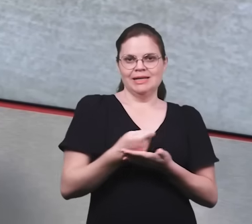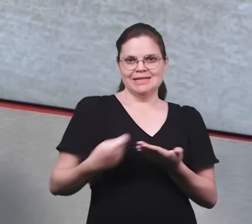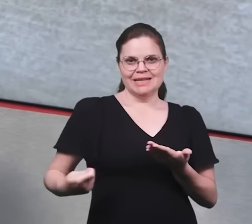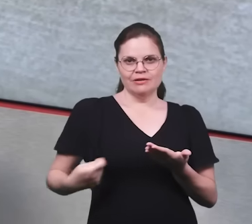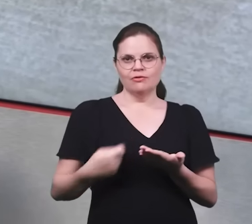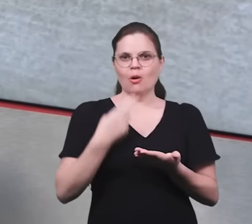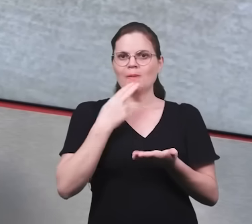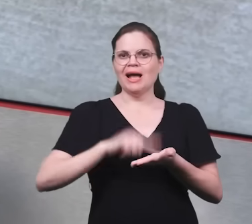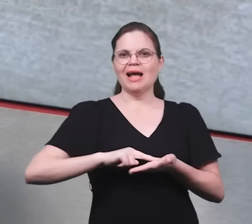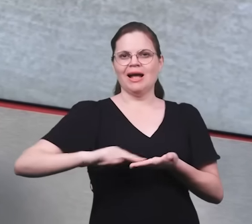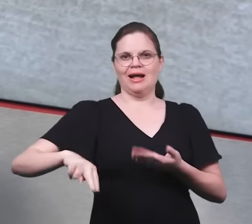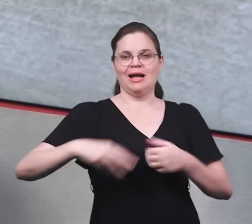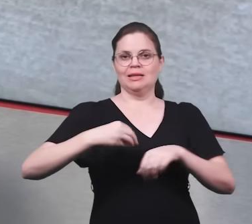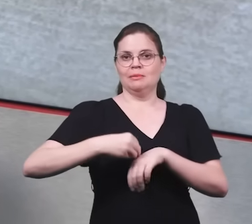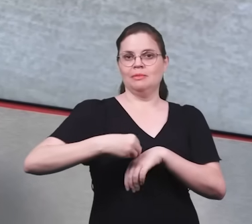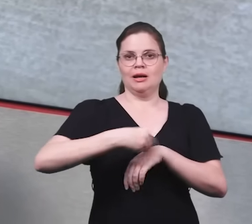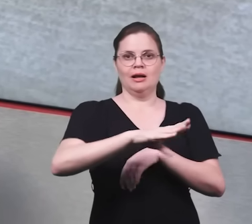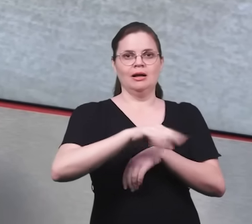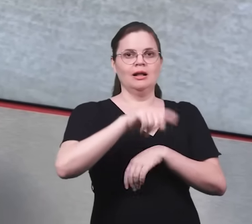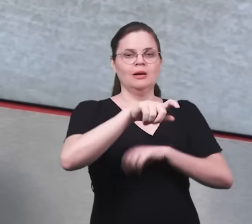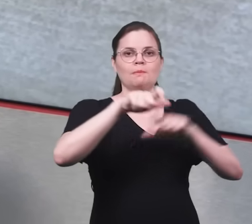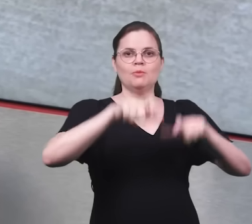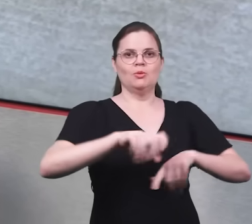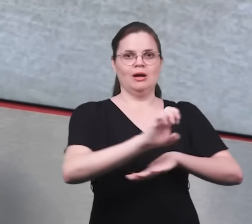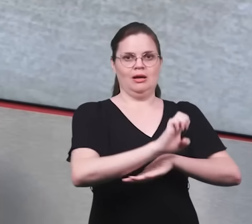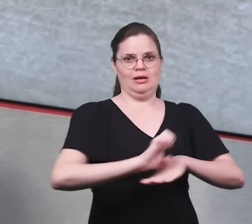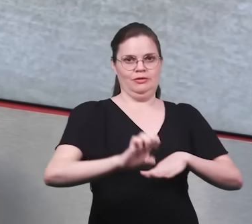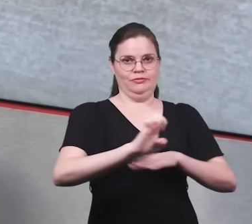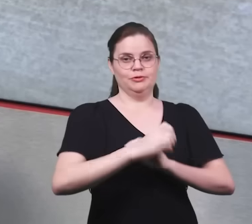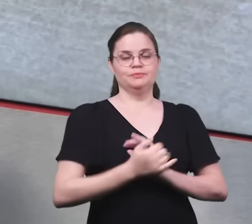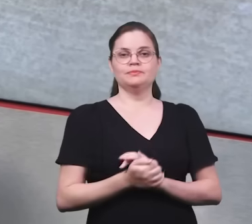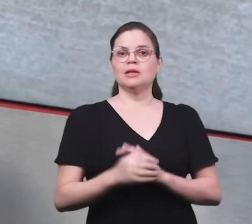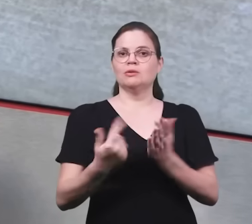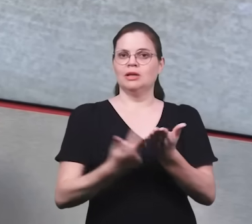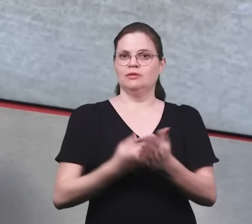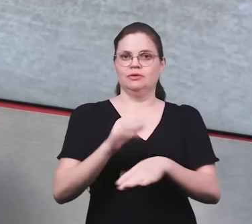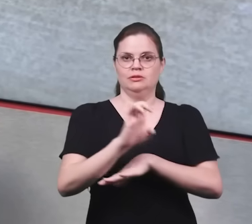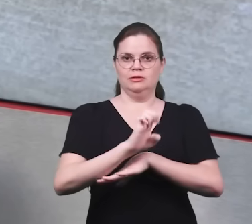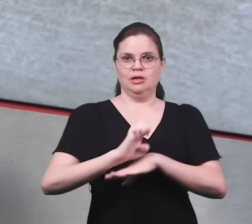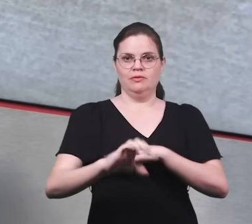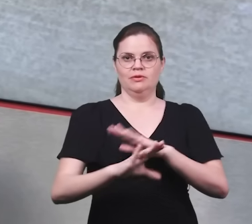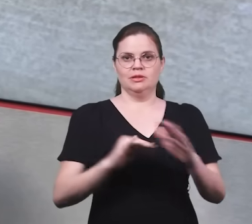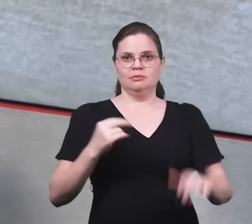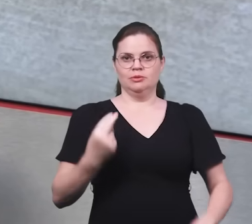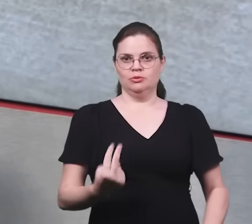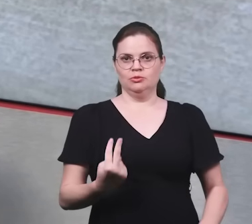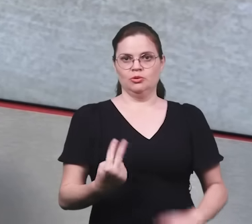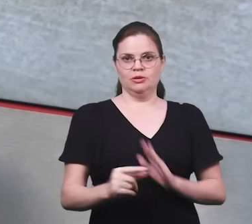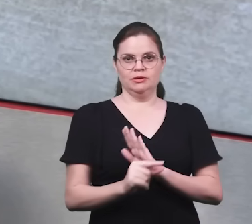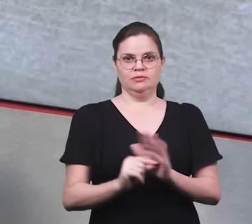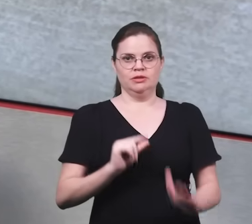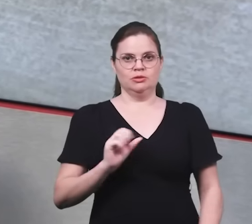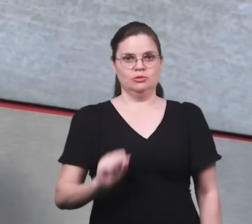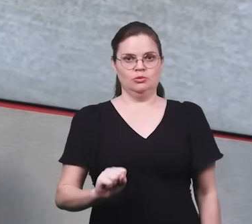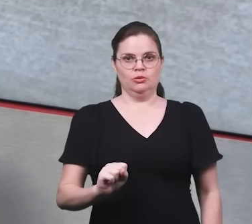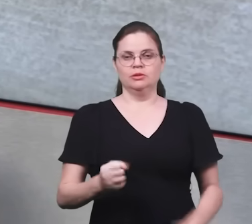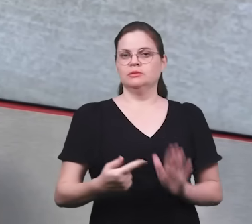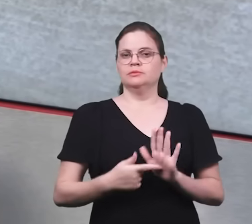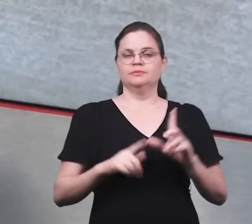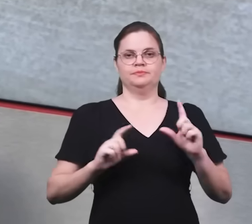lá em Éfeso, né? E ali, no capítulo 2, versículo 8, ele começa falando sobre este assunto. Ele diz